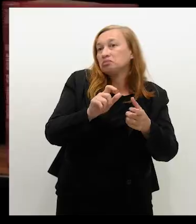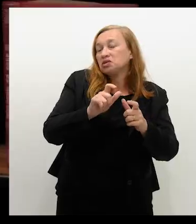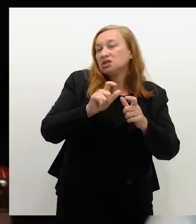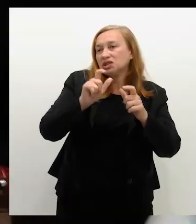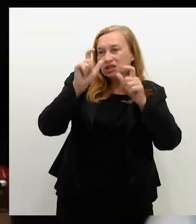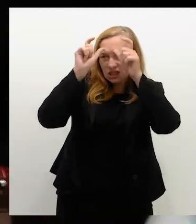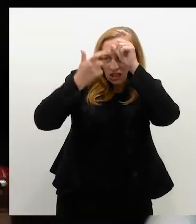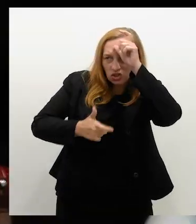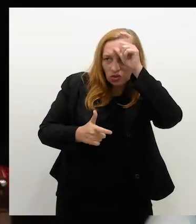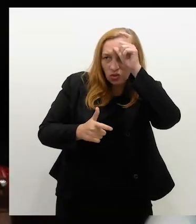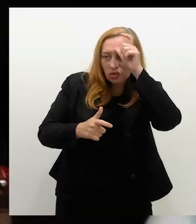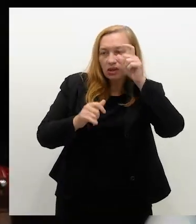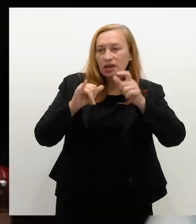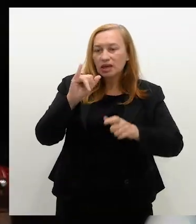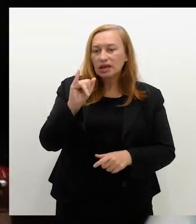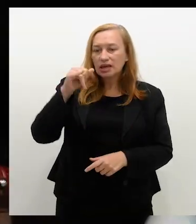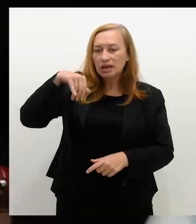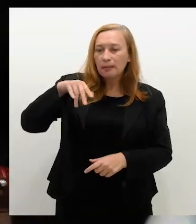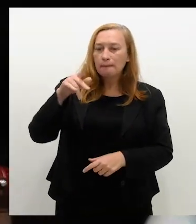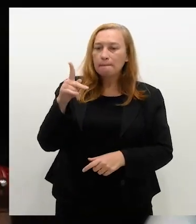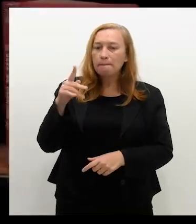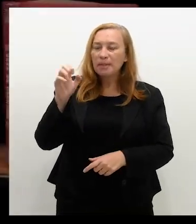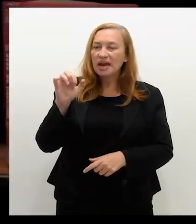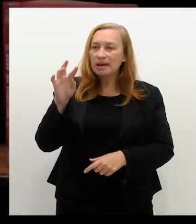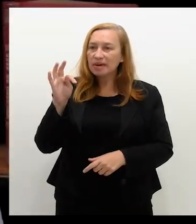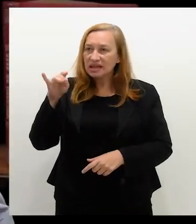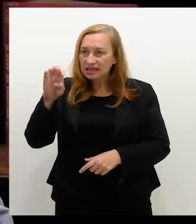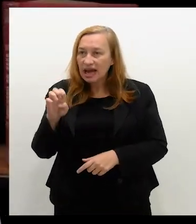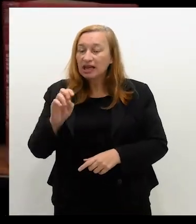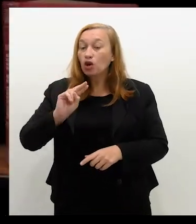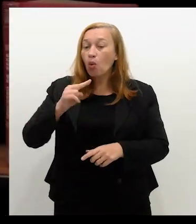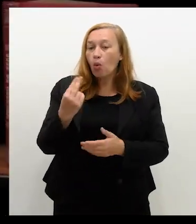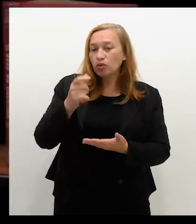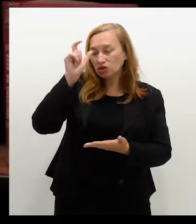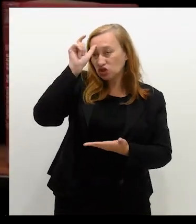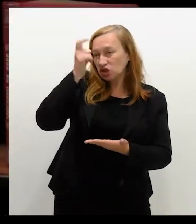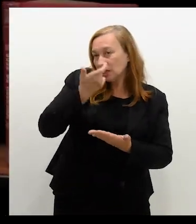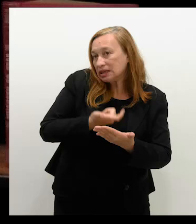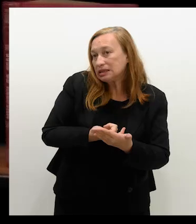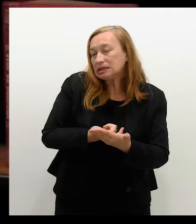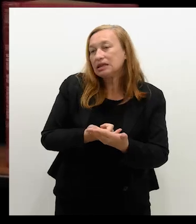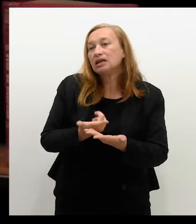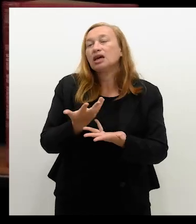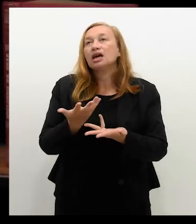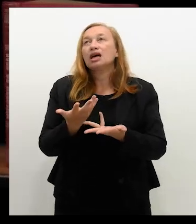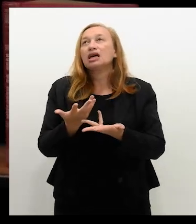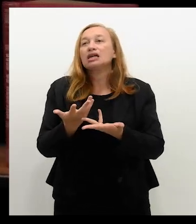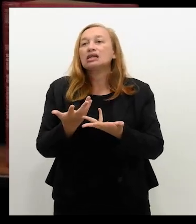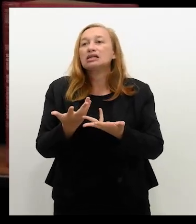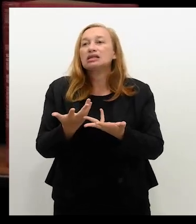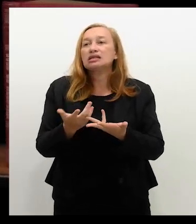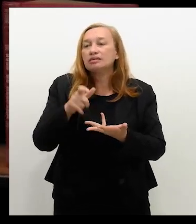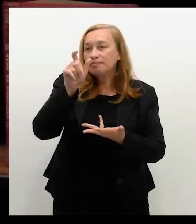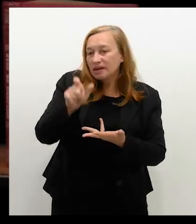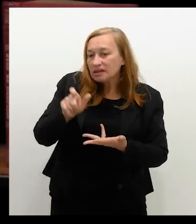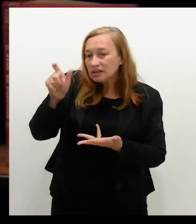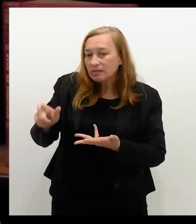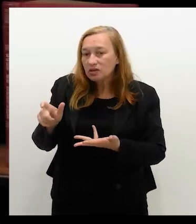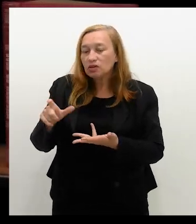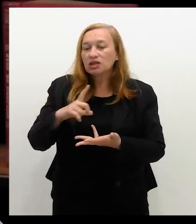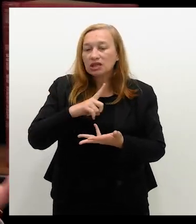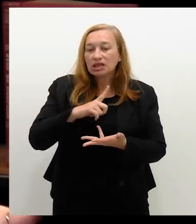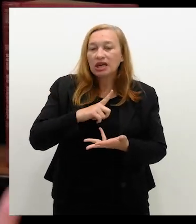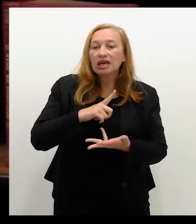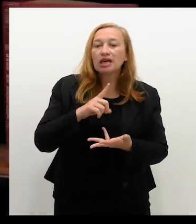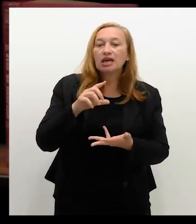atenção, dislexia. Esses pacientes que têm misofonia, esses pacientes que têm hiperacusia, pacientes com